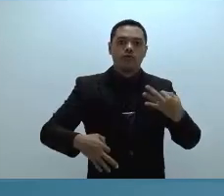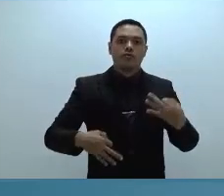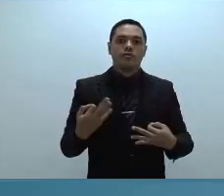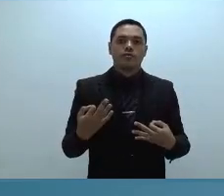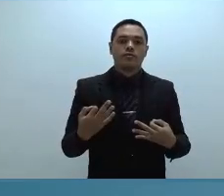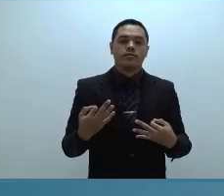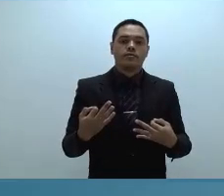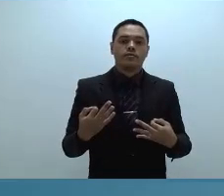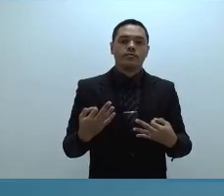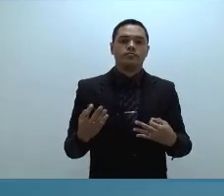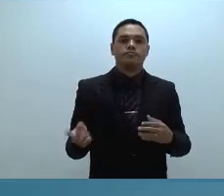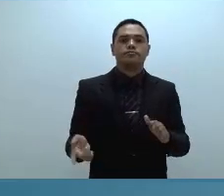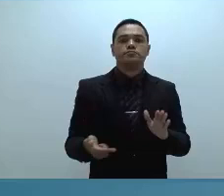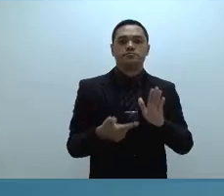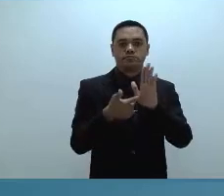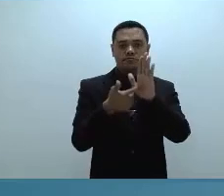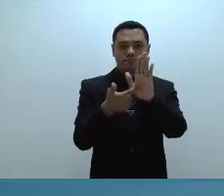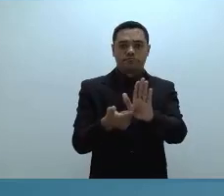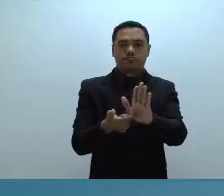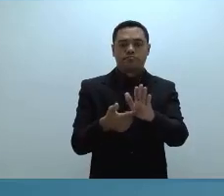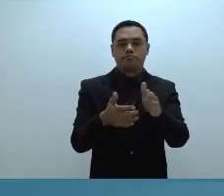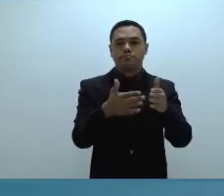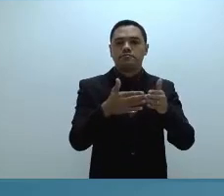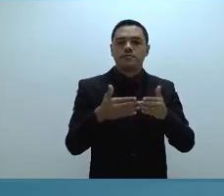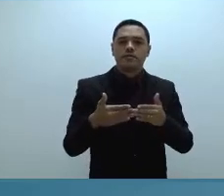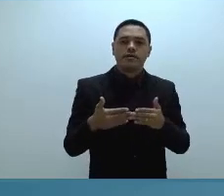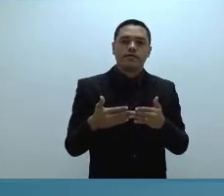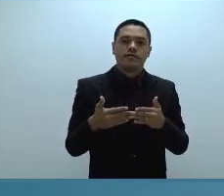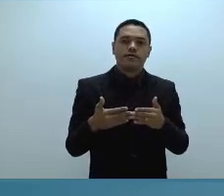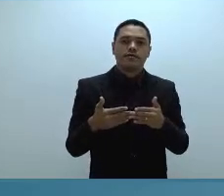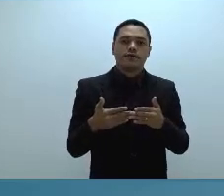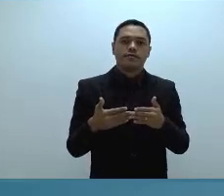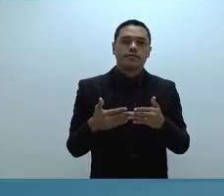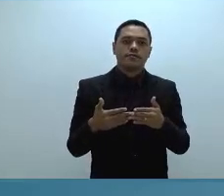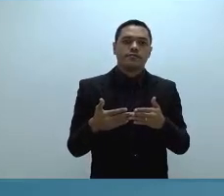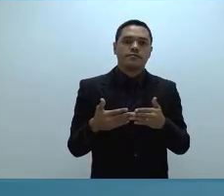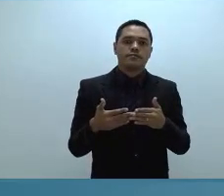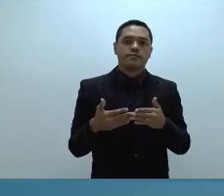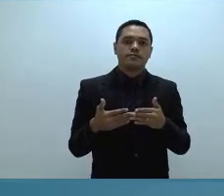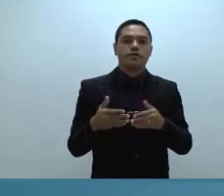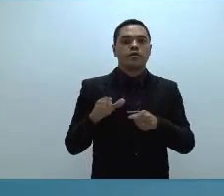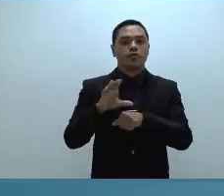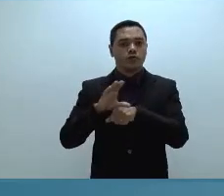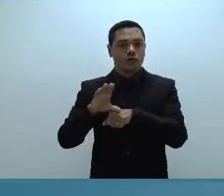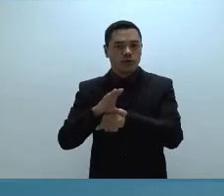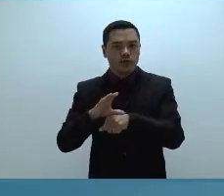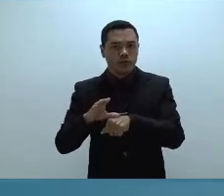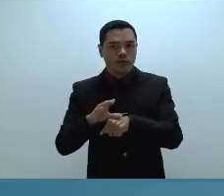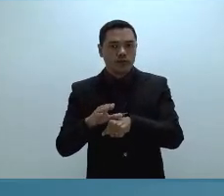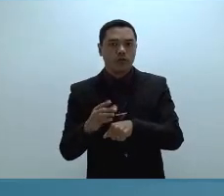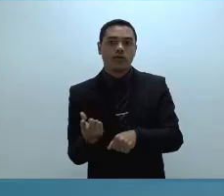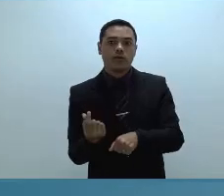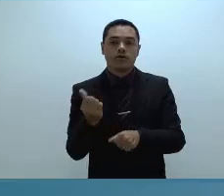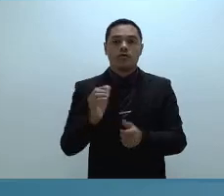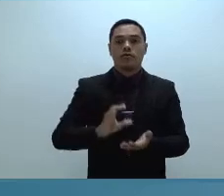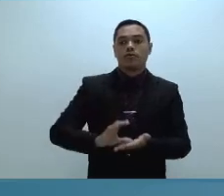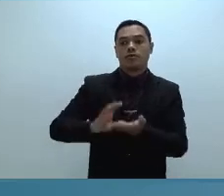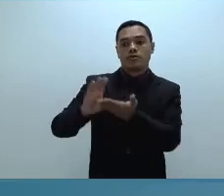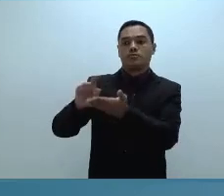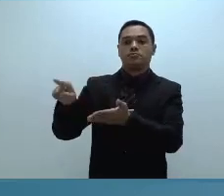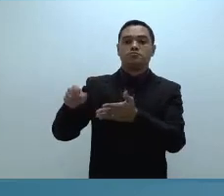forma suscitada pelo recorrente, e diante da inconstitucionalidade da gratificação